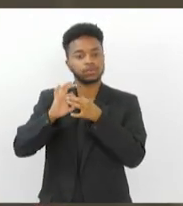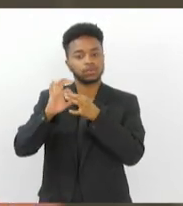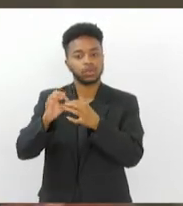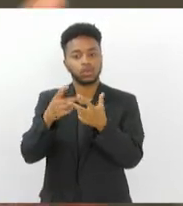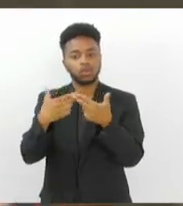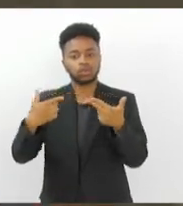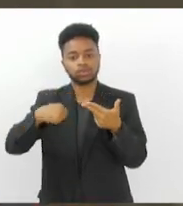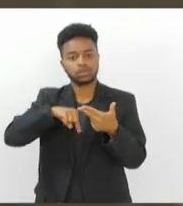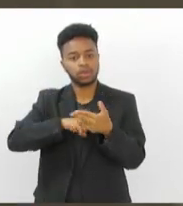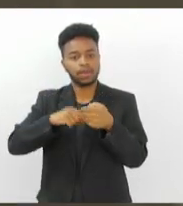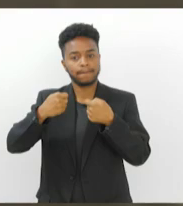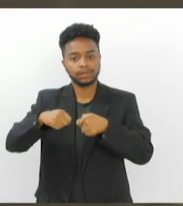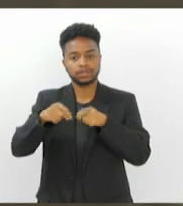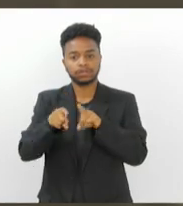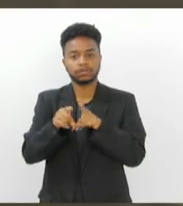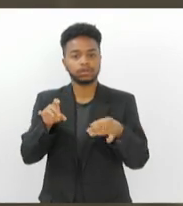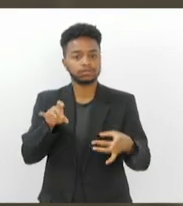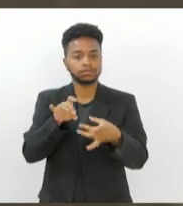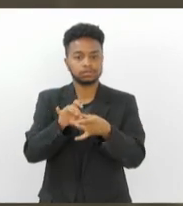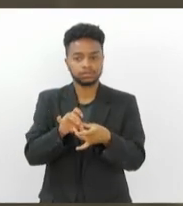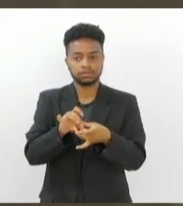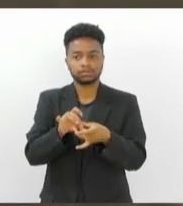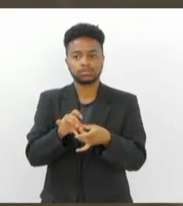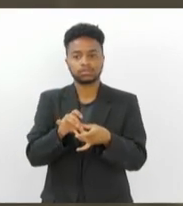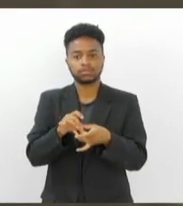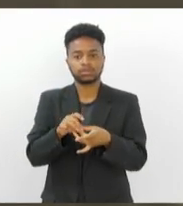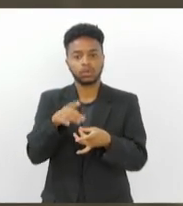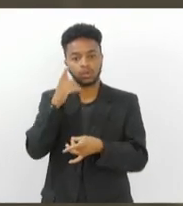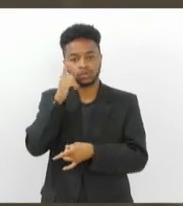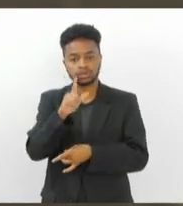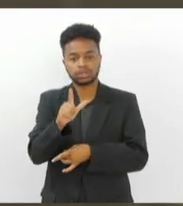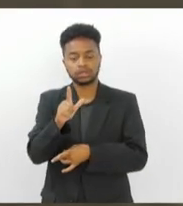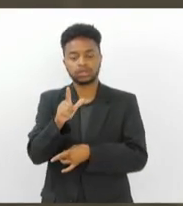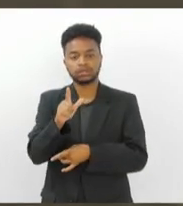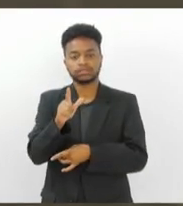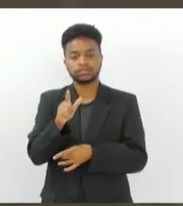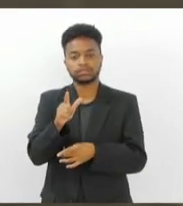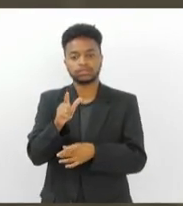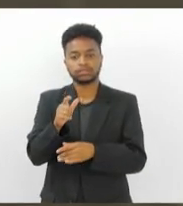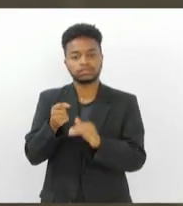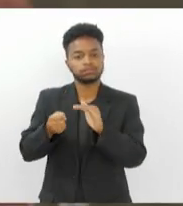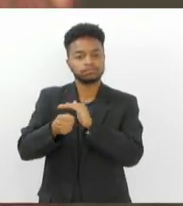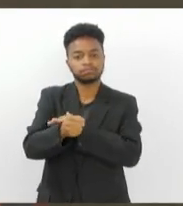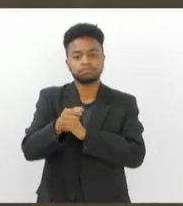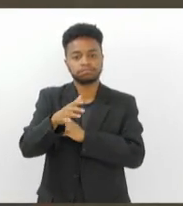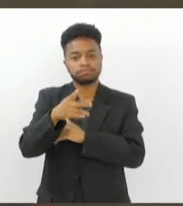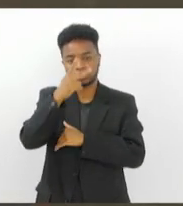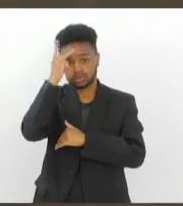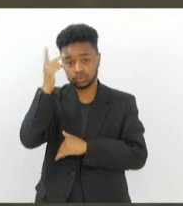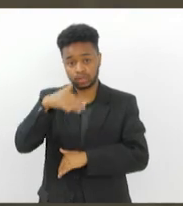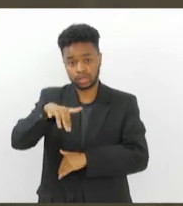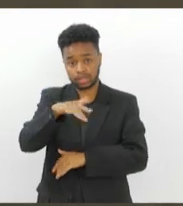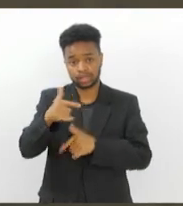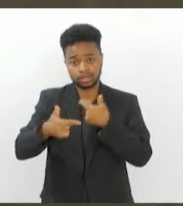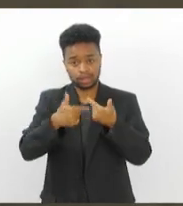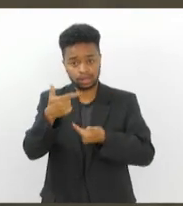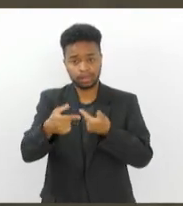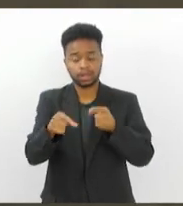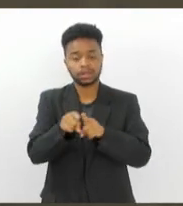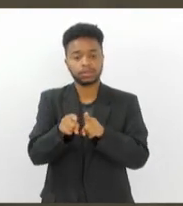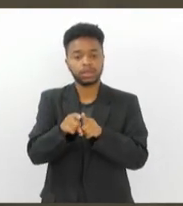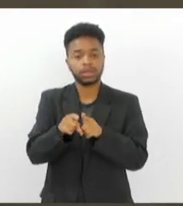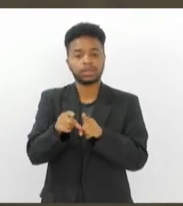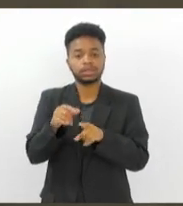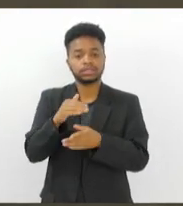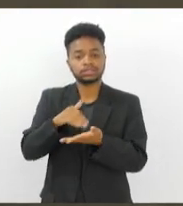automaticamente faz esse casamento e a gente consegue ingressar pessoas no mercado de trabalho e automaticamente hoje a nossa